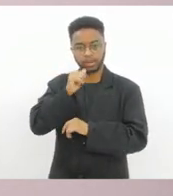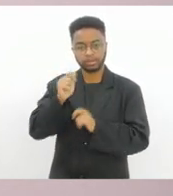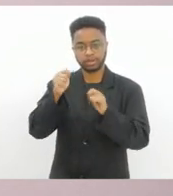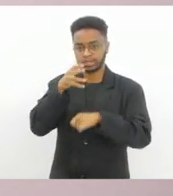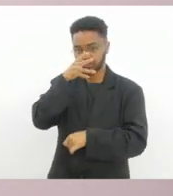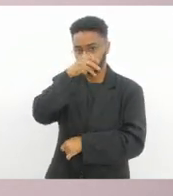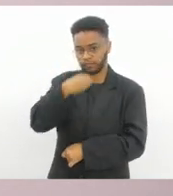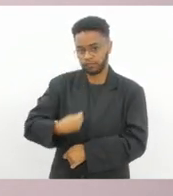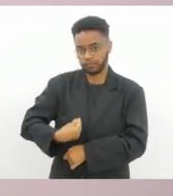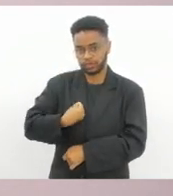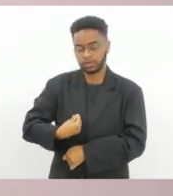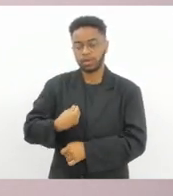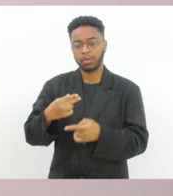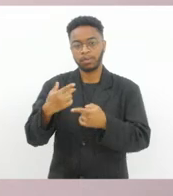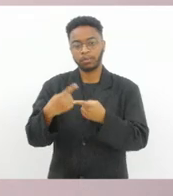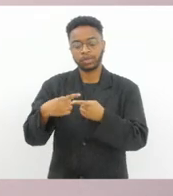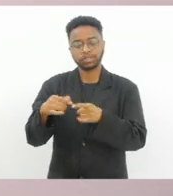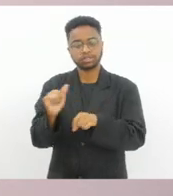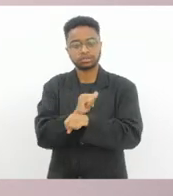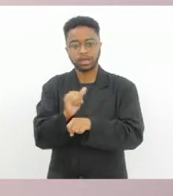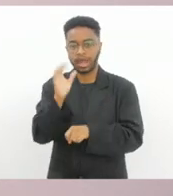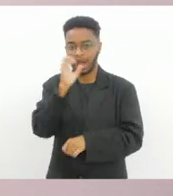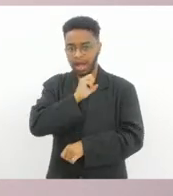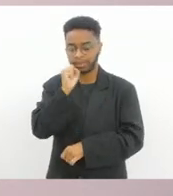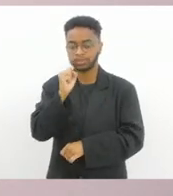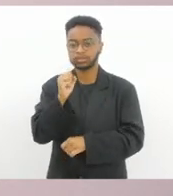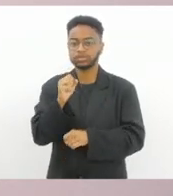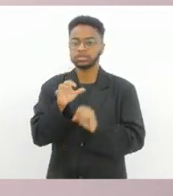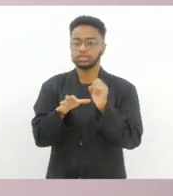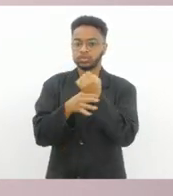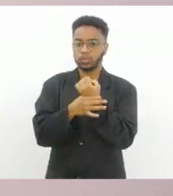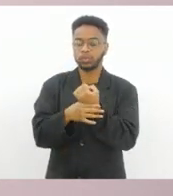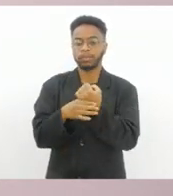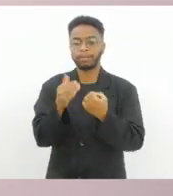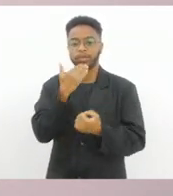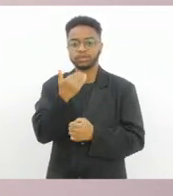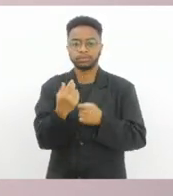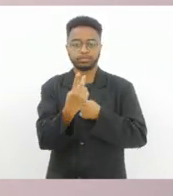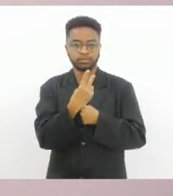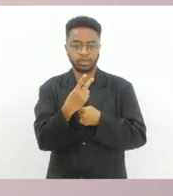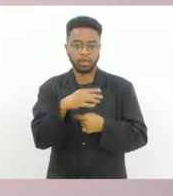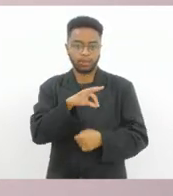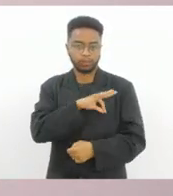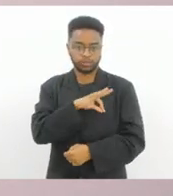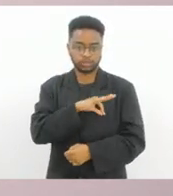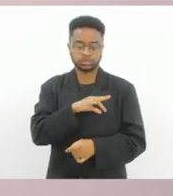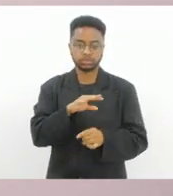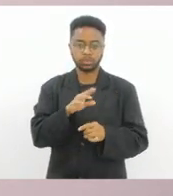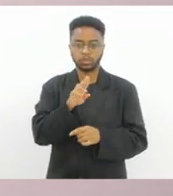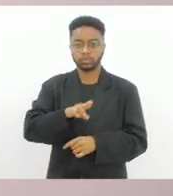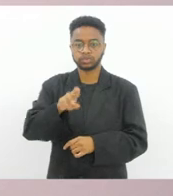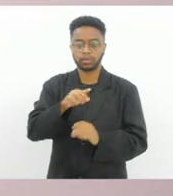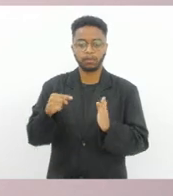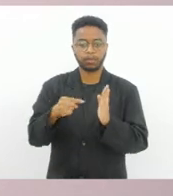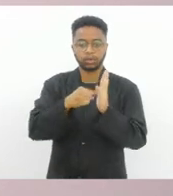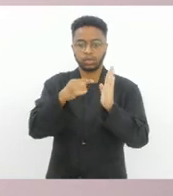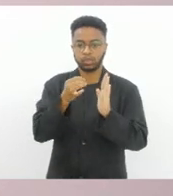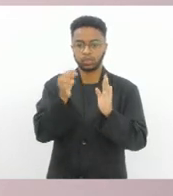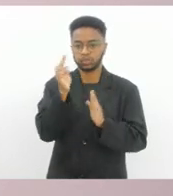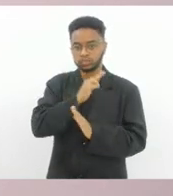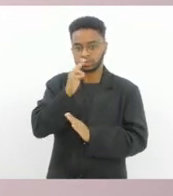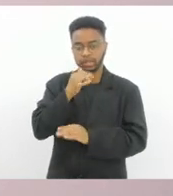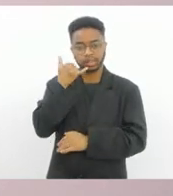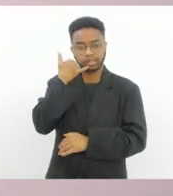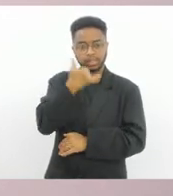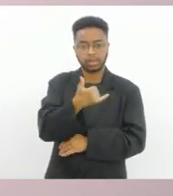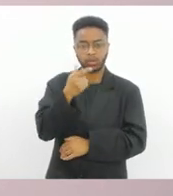vidas por ser um meio rápido, seguro e gratuito de acionar a proteção da Polícia Militar através do botão emergência que liga diretamente